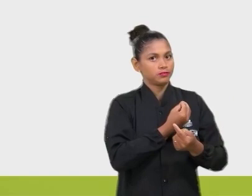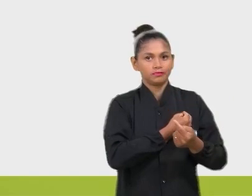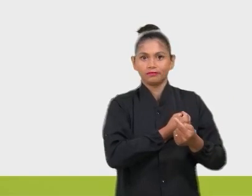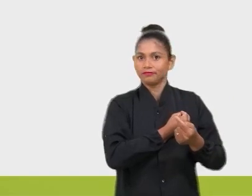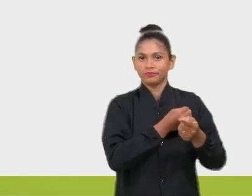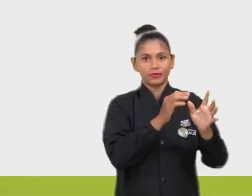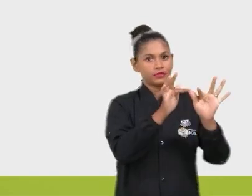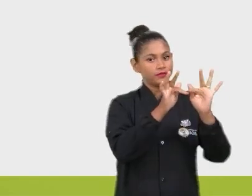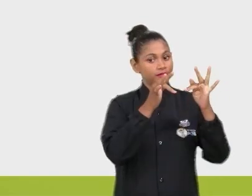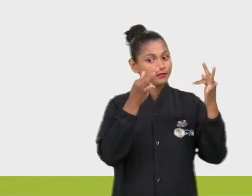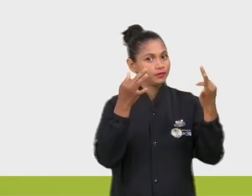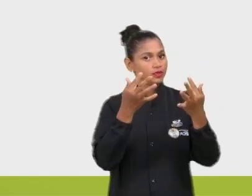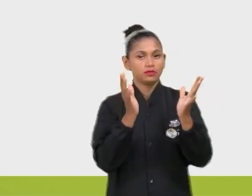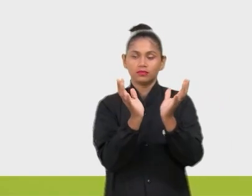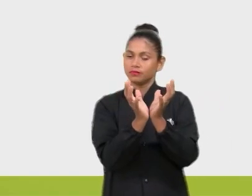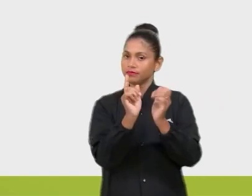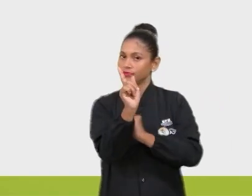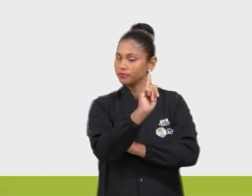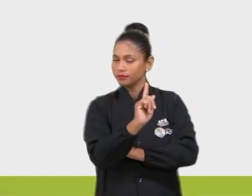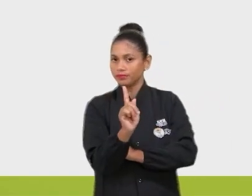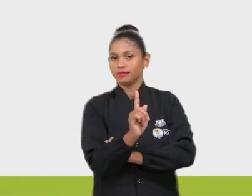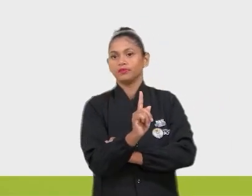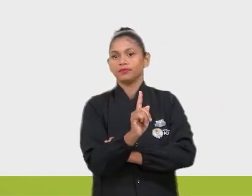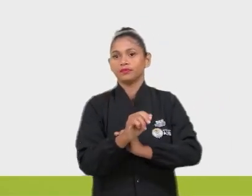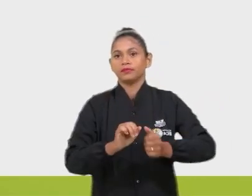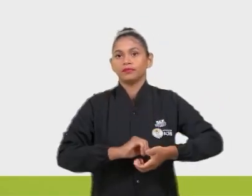mesma família, tá bom?